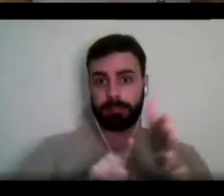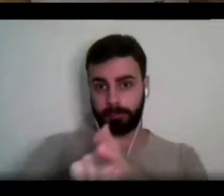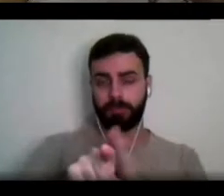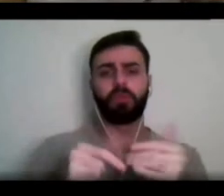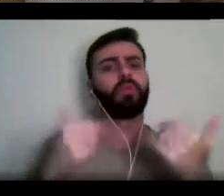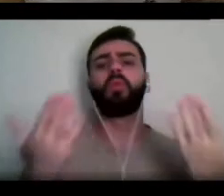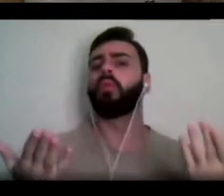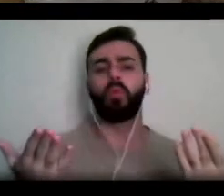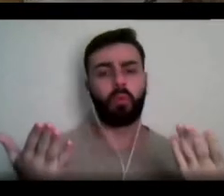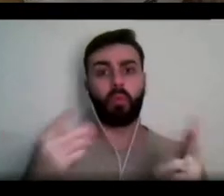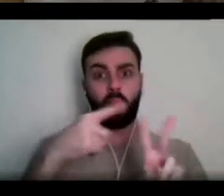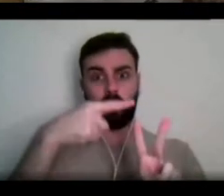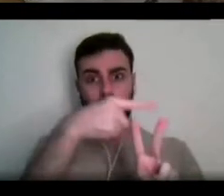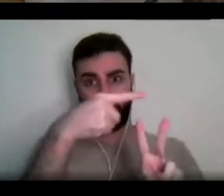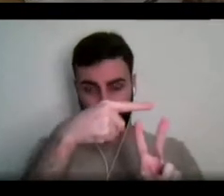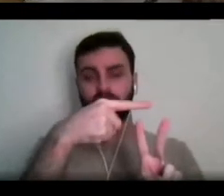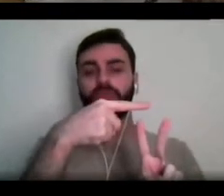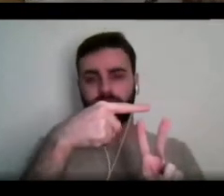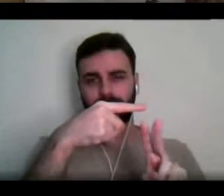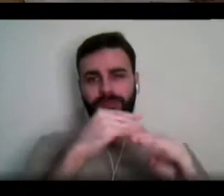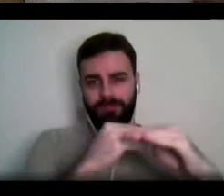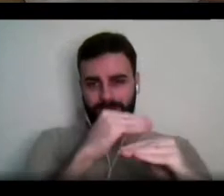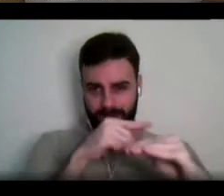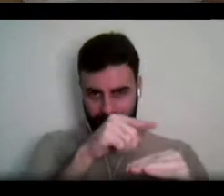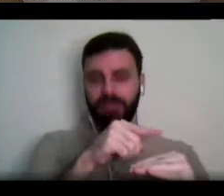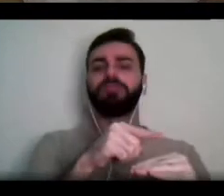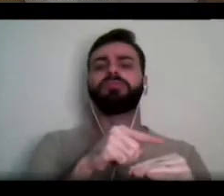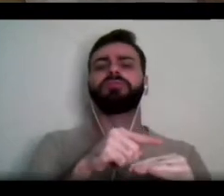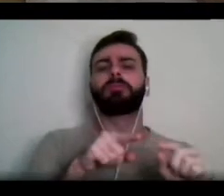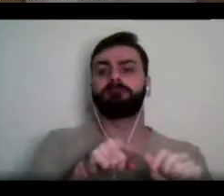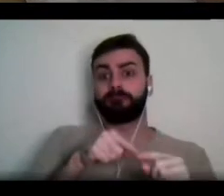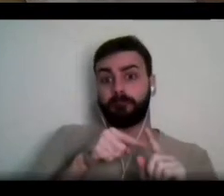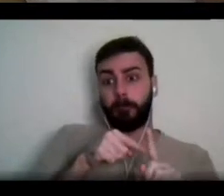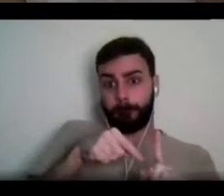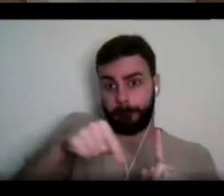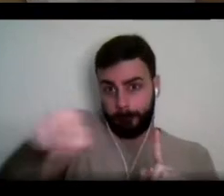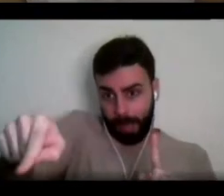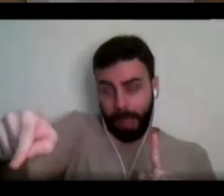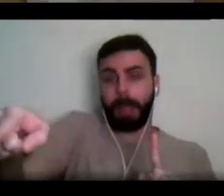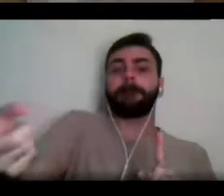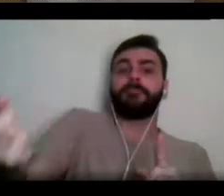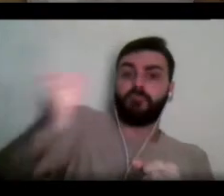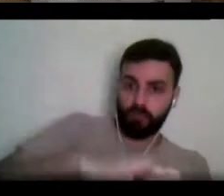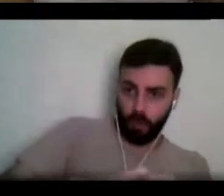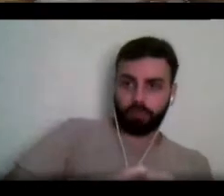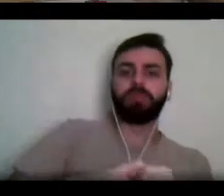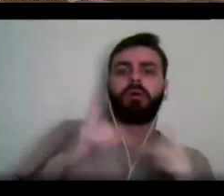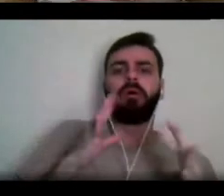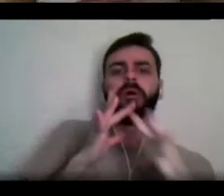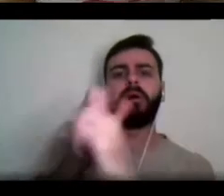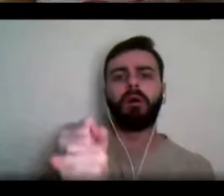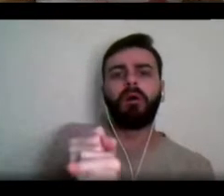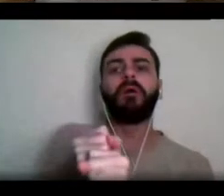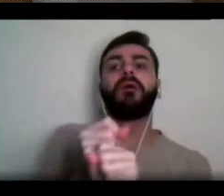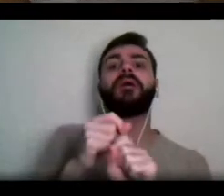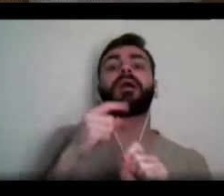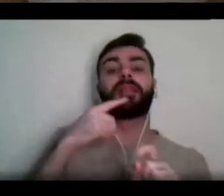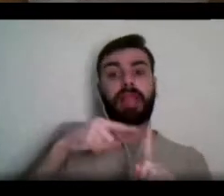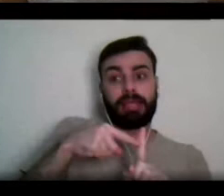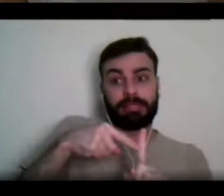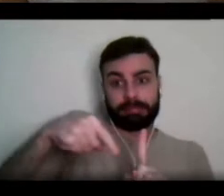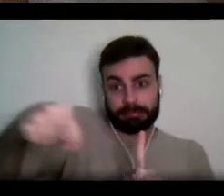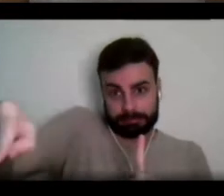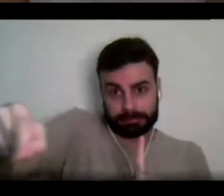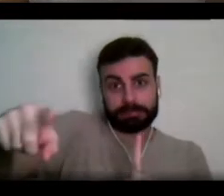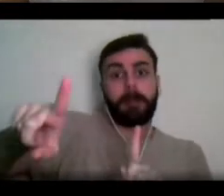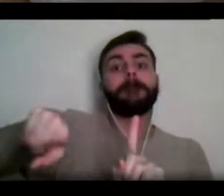aqui, claro? E na letra C, qual o módulo do vetor velocidade média no percurso todo,